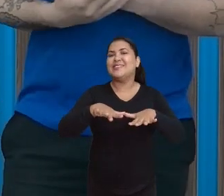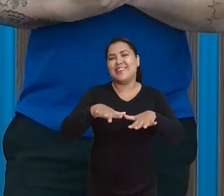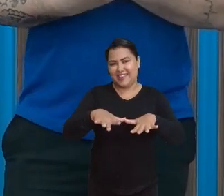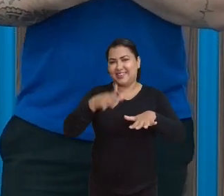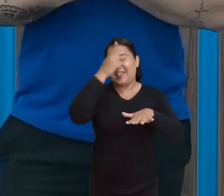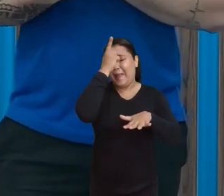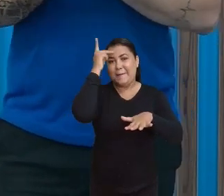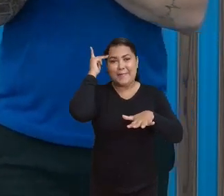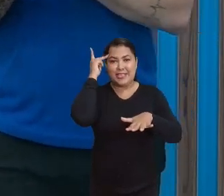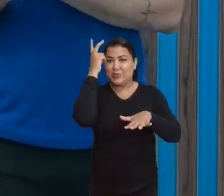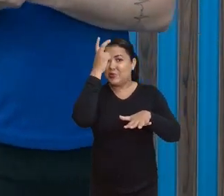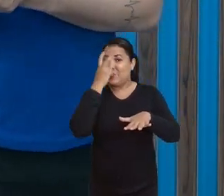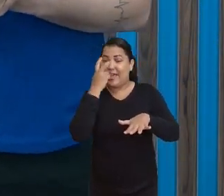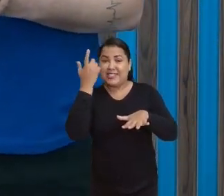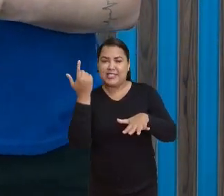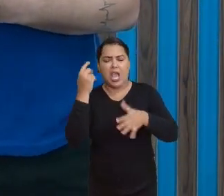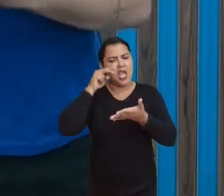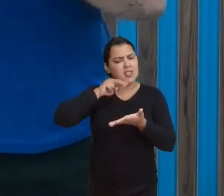tendo